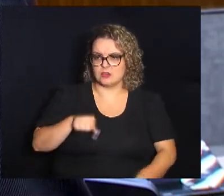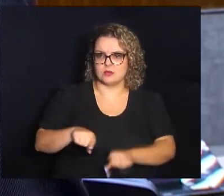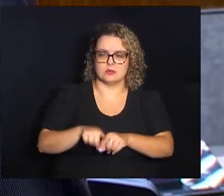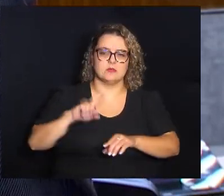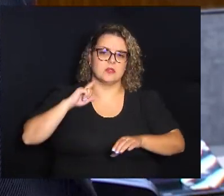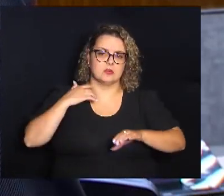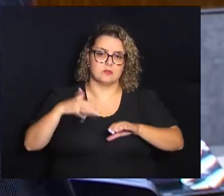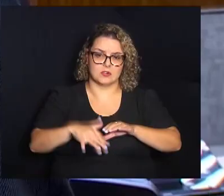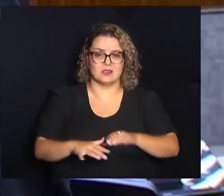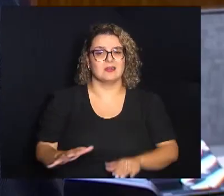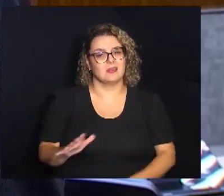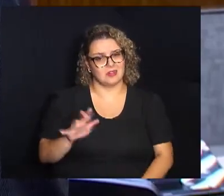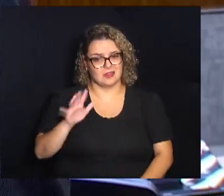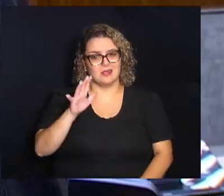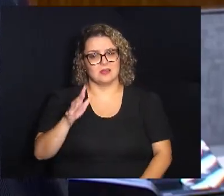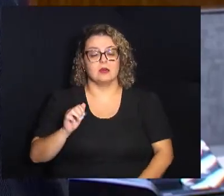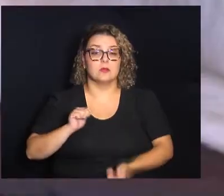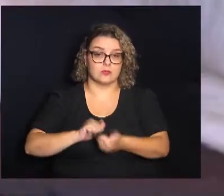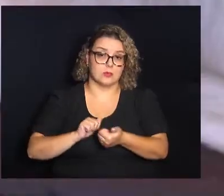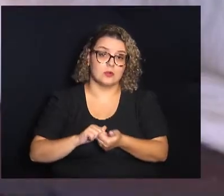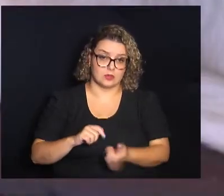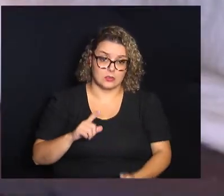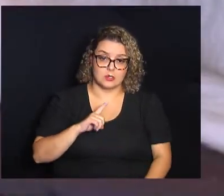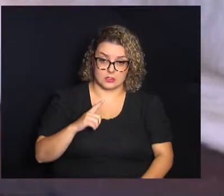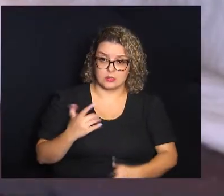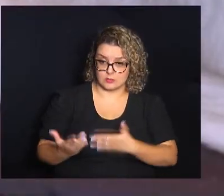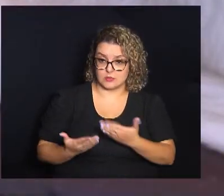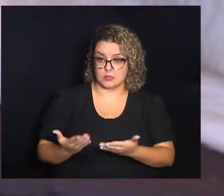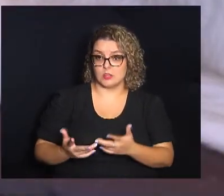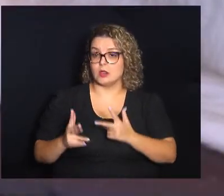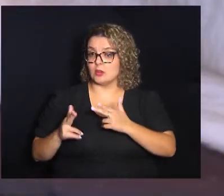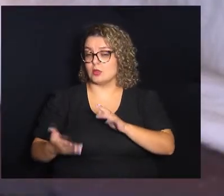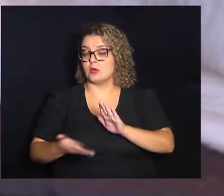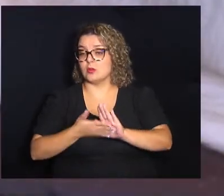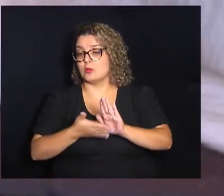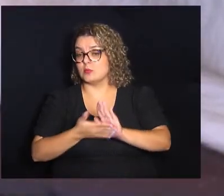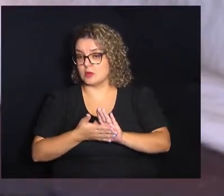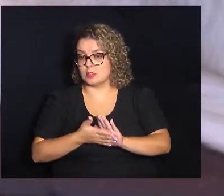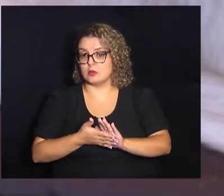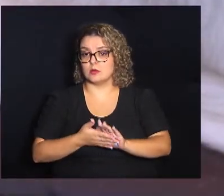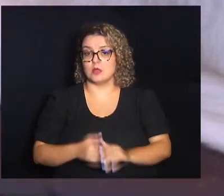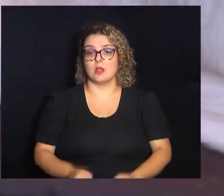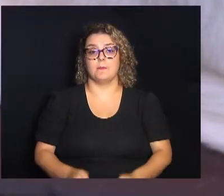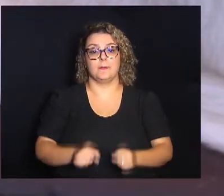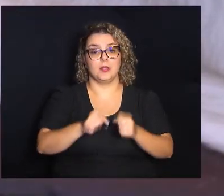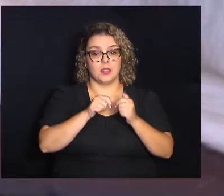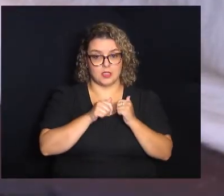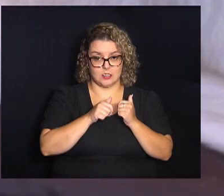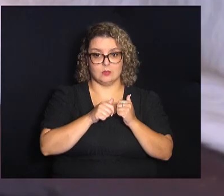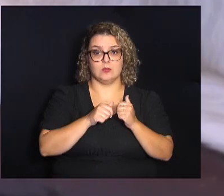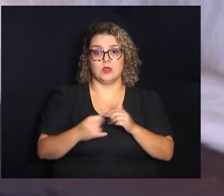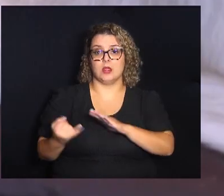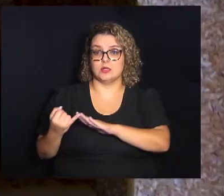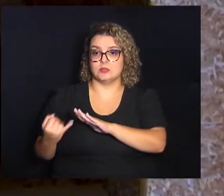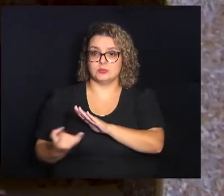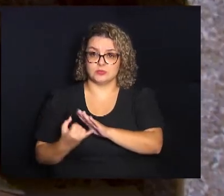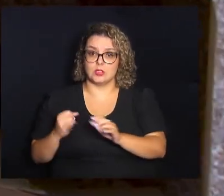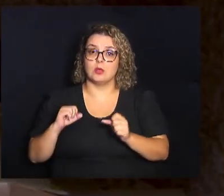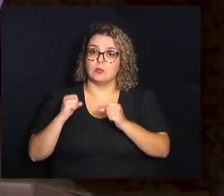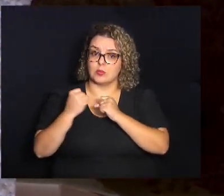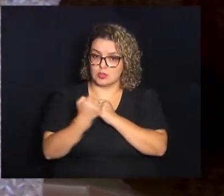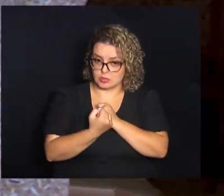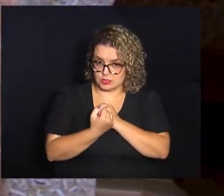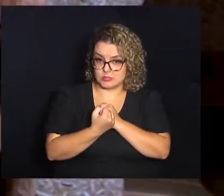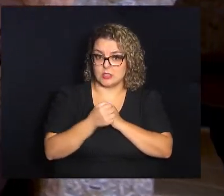valor elevado, até por conta da qualidade que nós temos do serviço. De acordo com a proposta, serão beneficiadas entidades protetoras